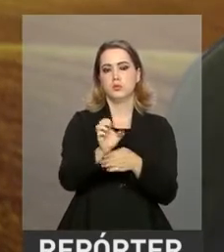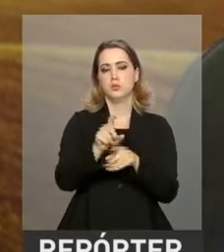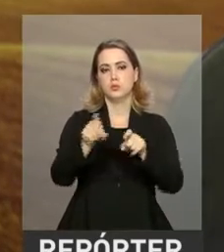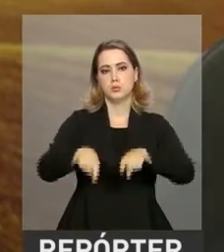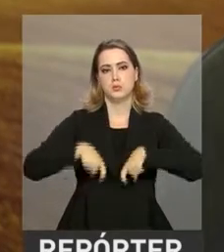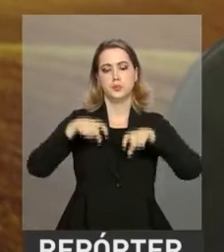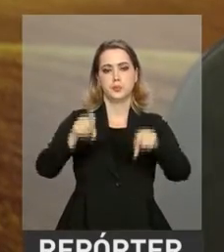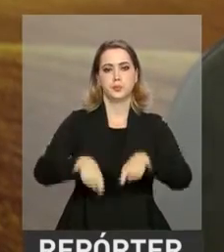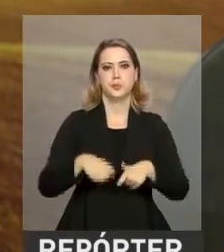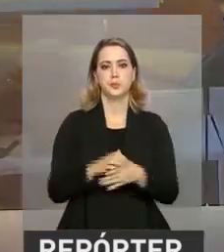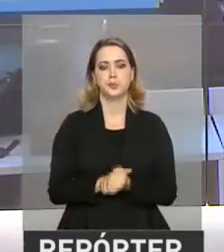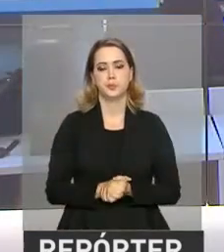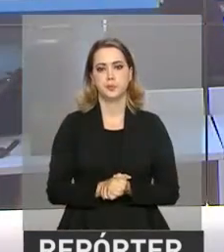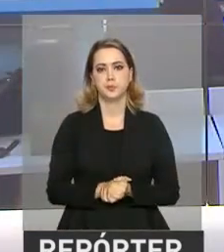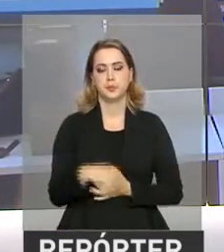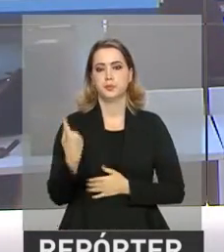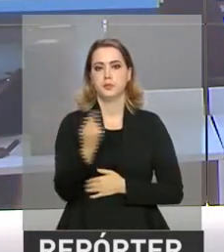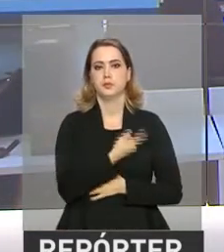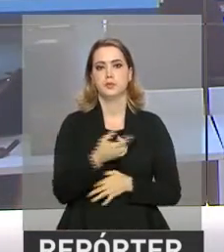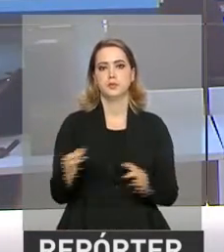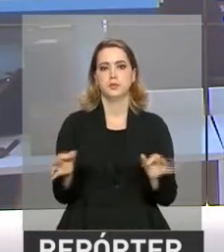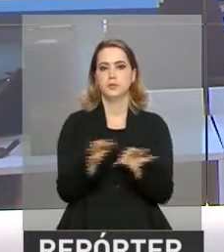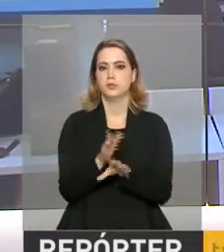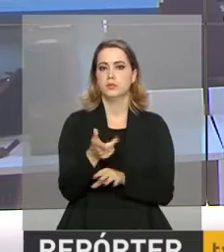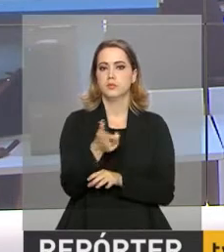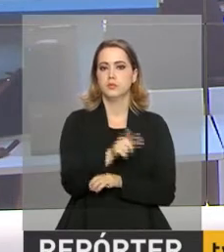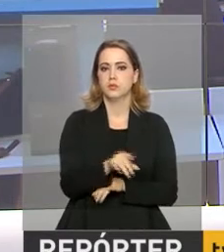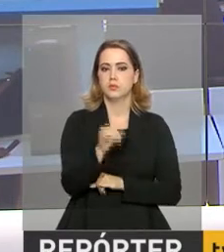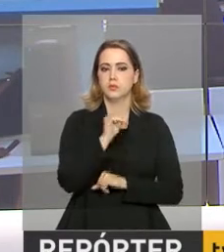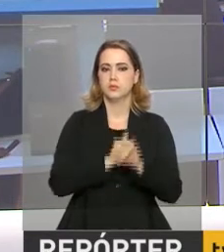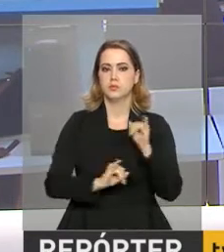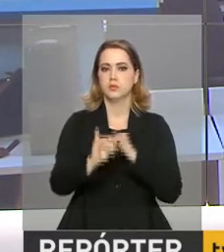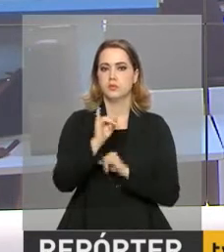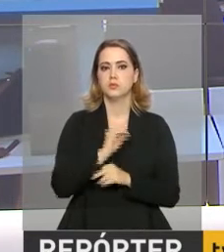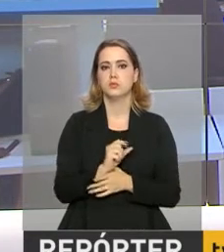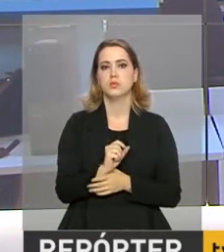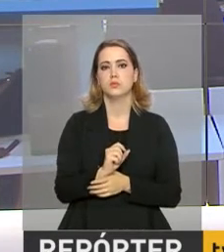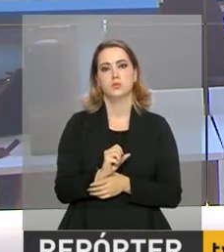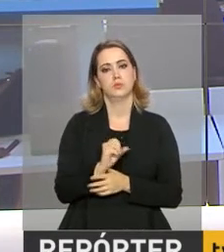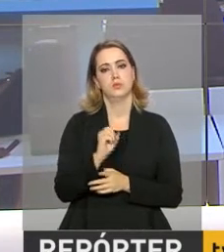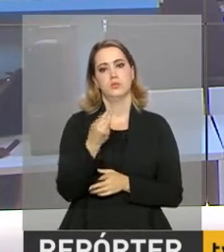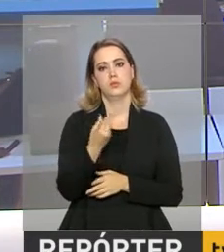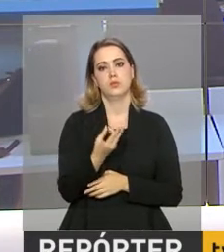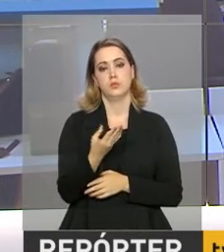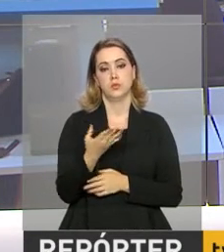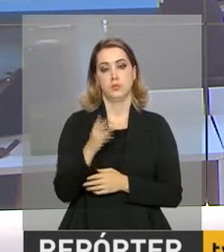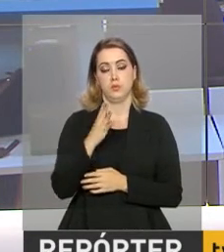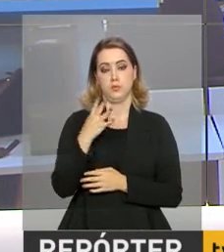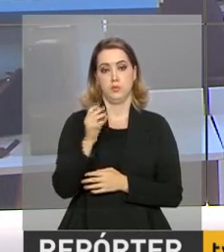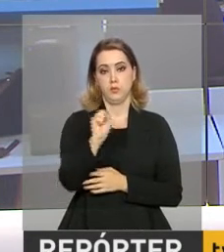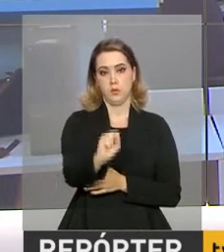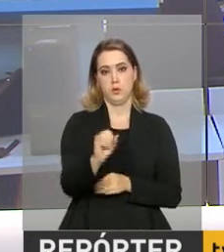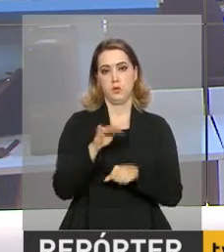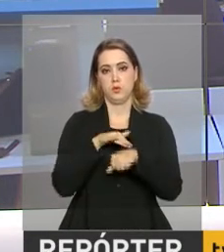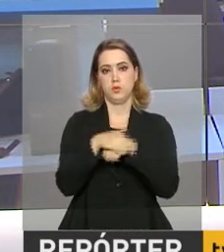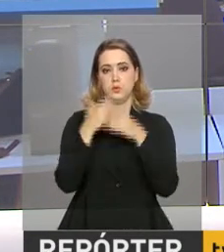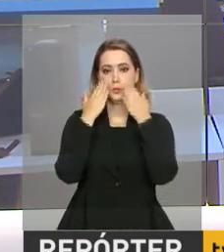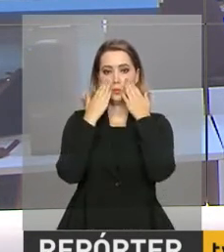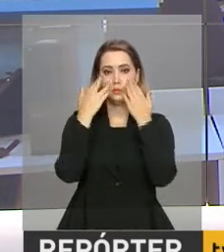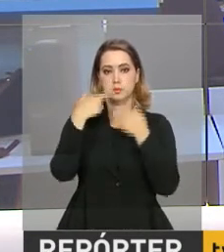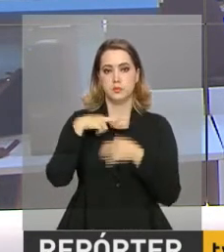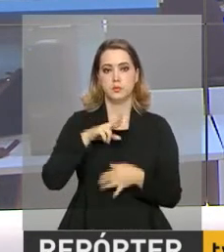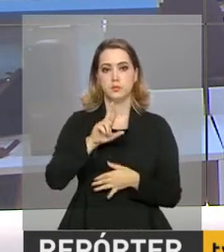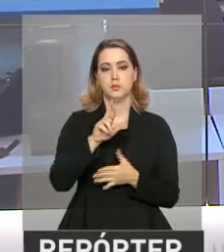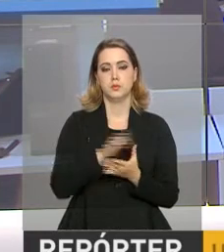agricultura nós ficamos por aqui voltamos a qualquer momento com outras informações ou às oito da noite na próxima edição